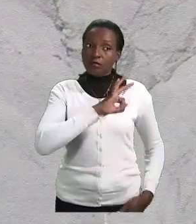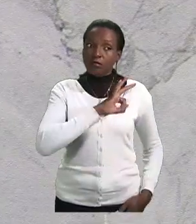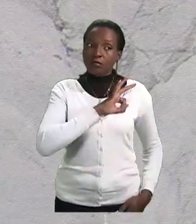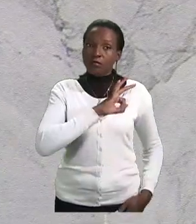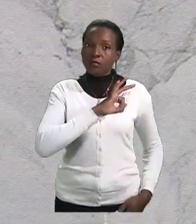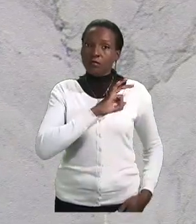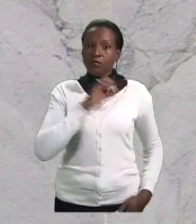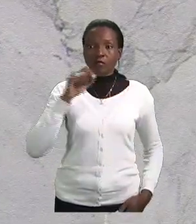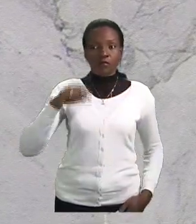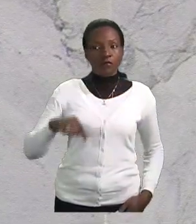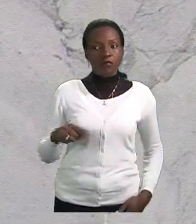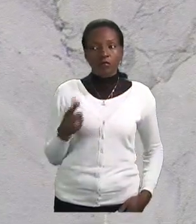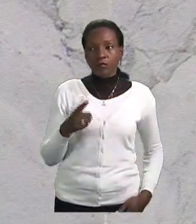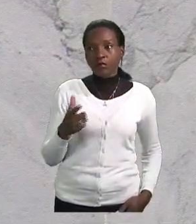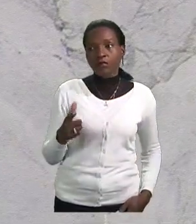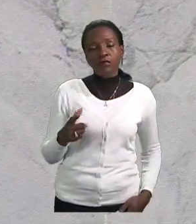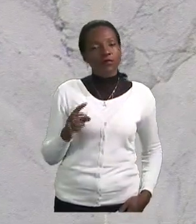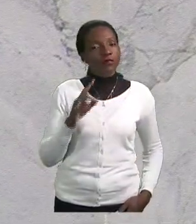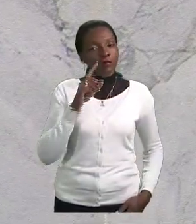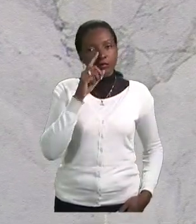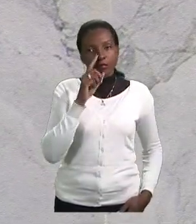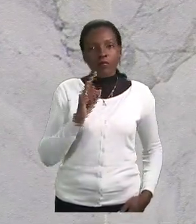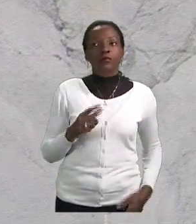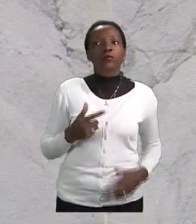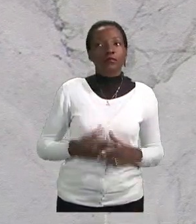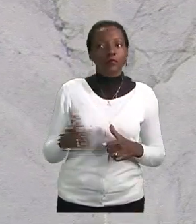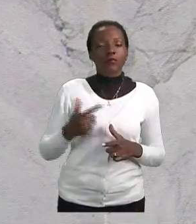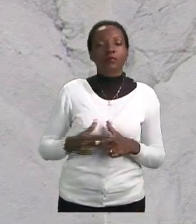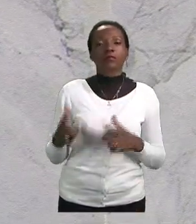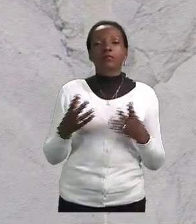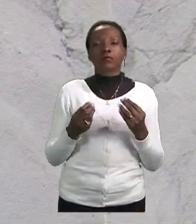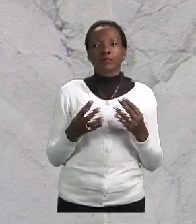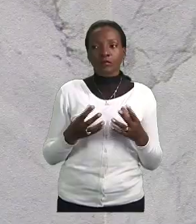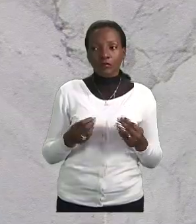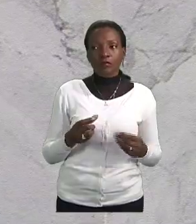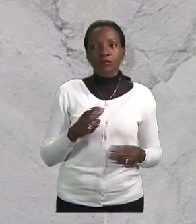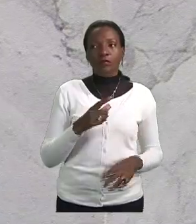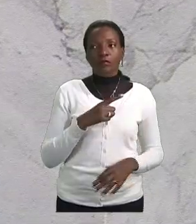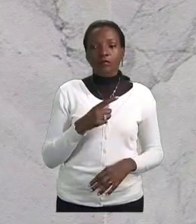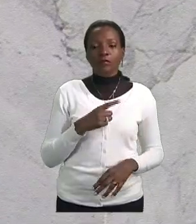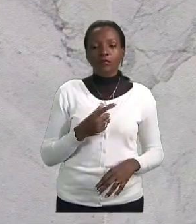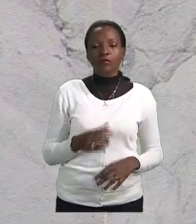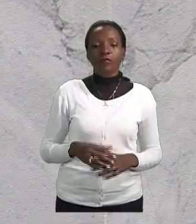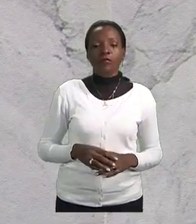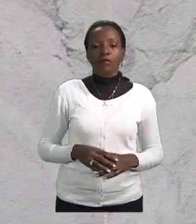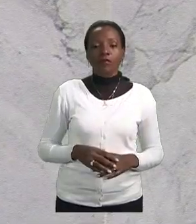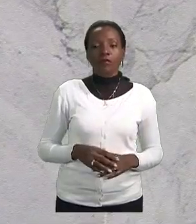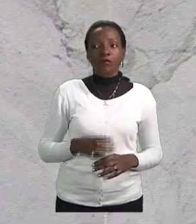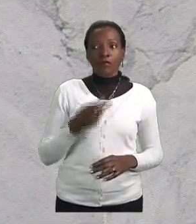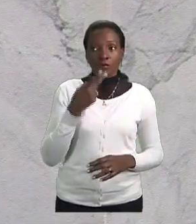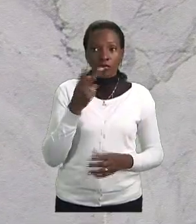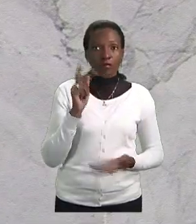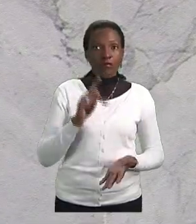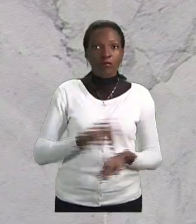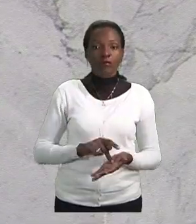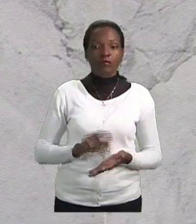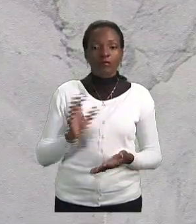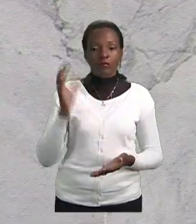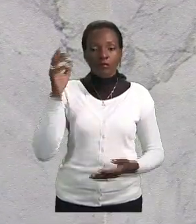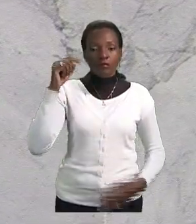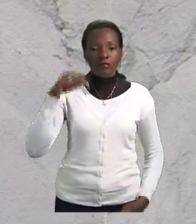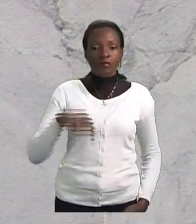assessoria militar com certeza nós teremos muito mais problemas do que nós temos para citar um caso real que aconteceu aqui